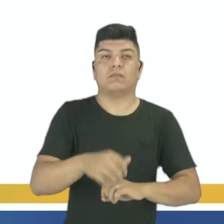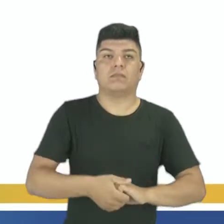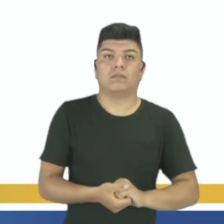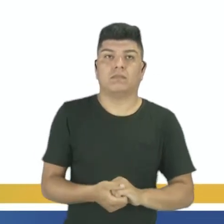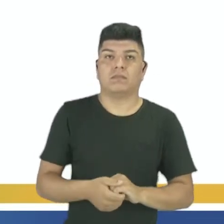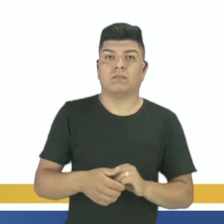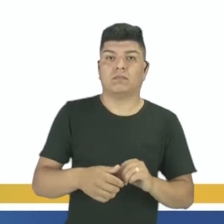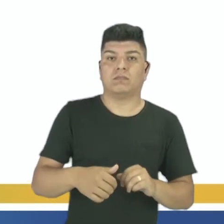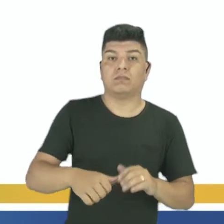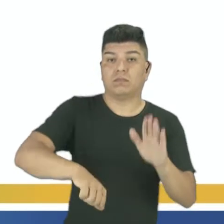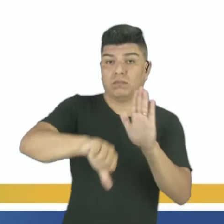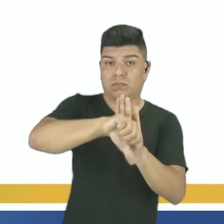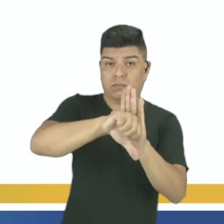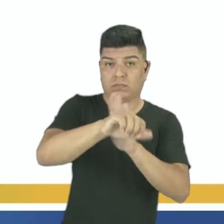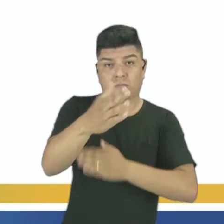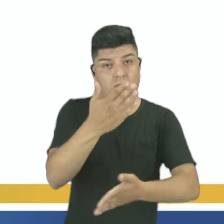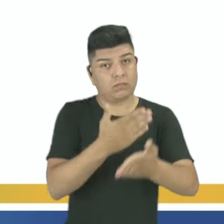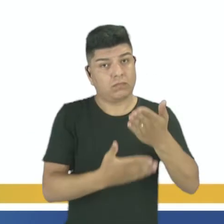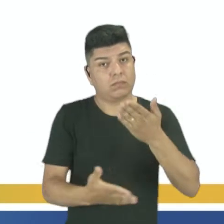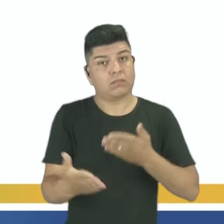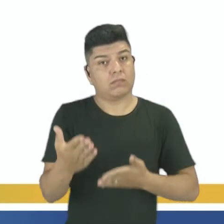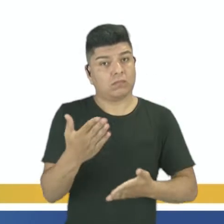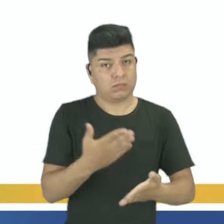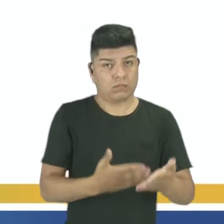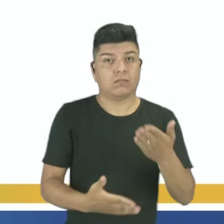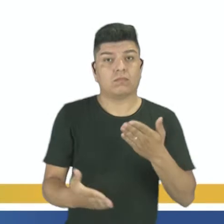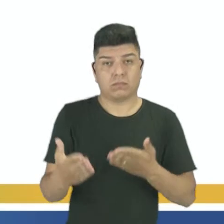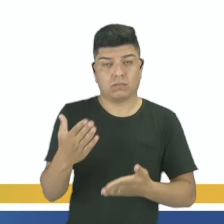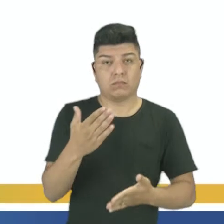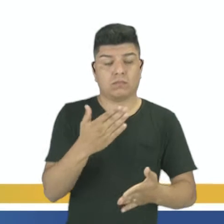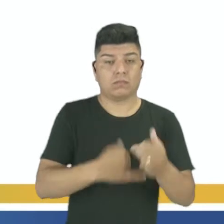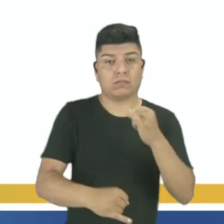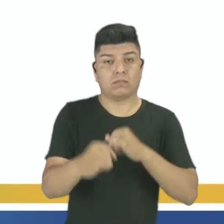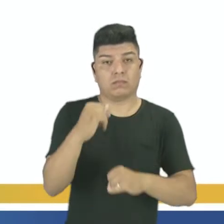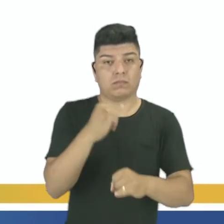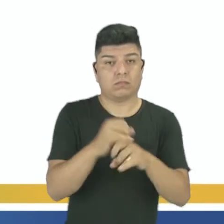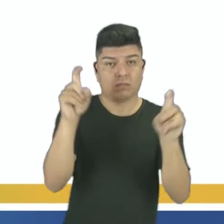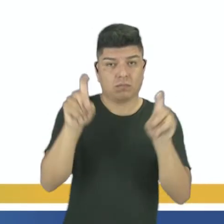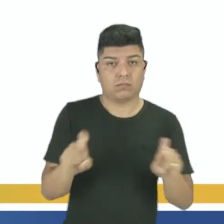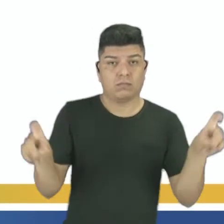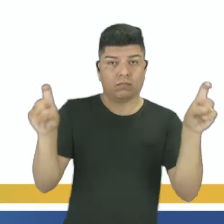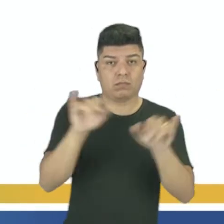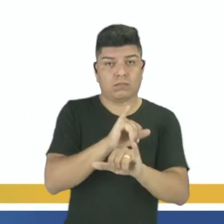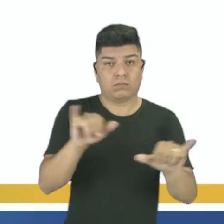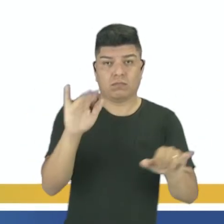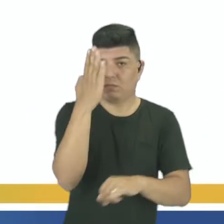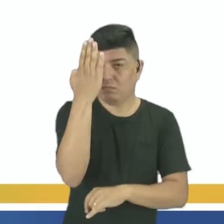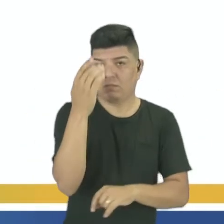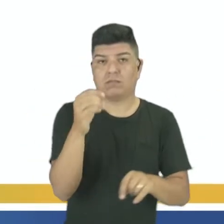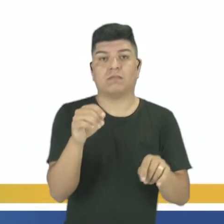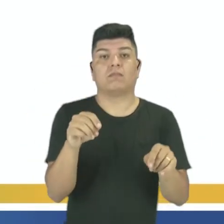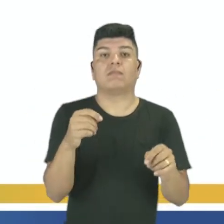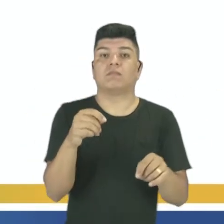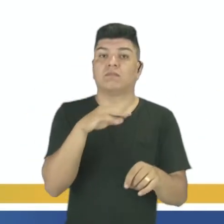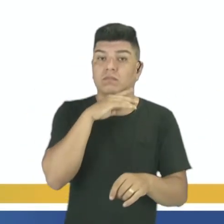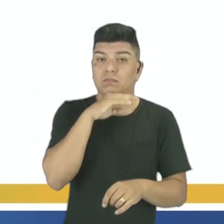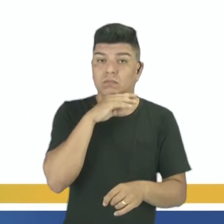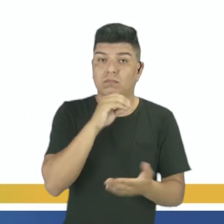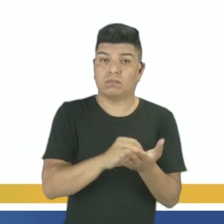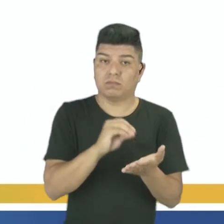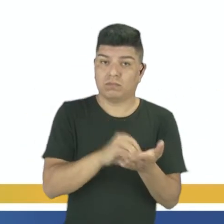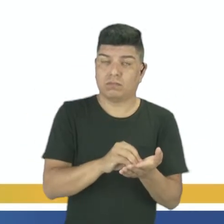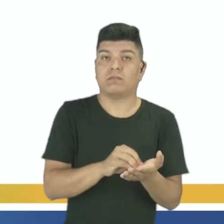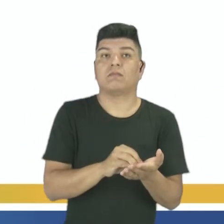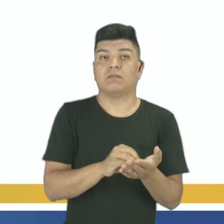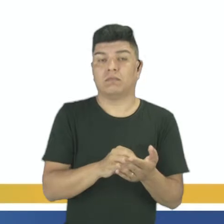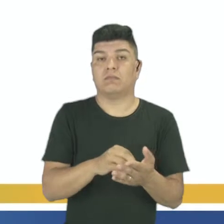crime divulgar ou compartilhar por qualquer meio de rede mundial de computadores informações falsas e prejudicialmente incompletas,